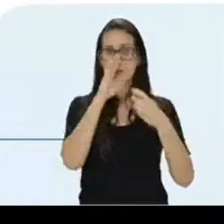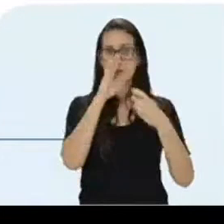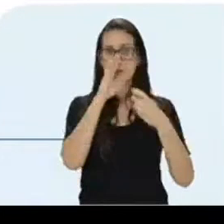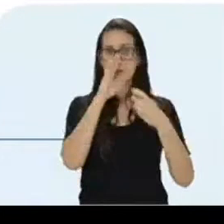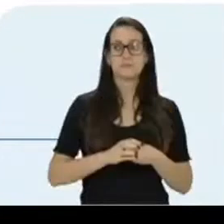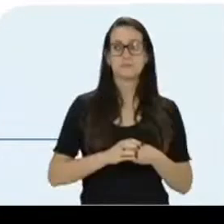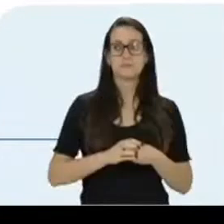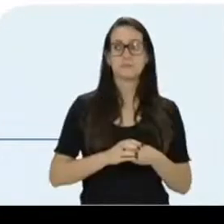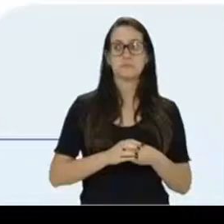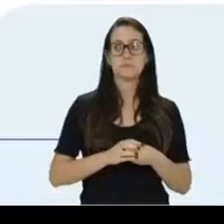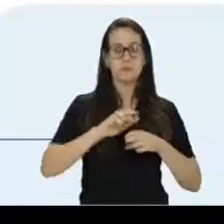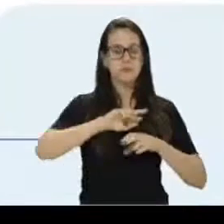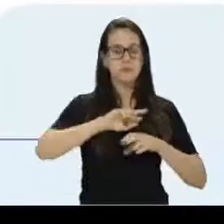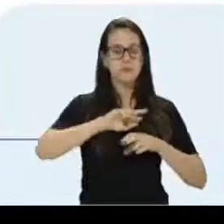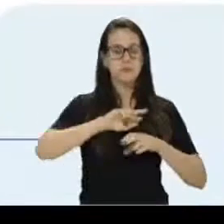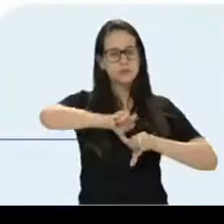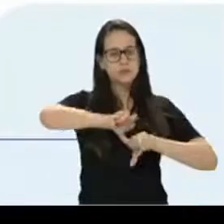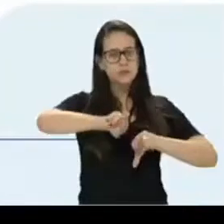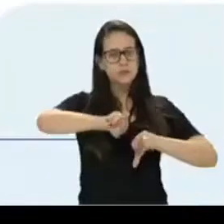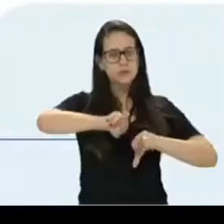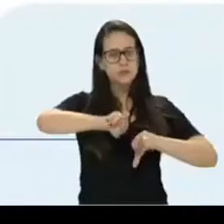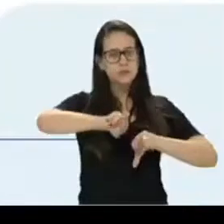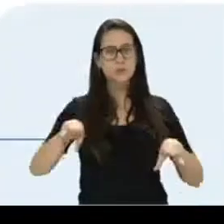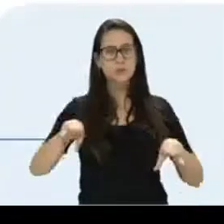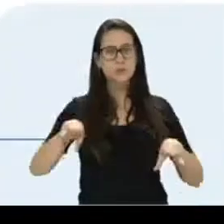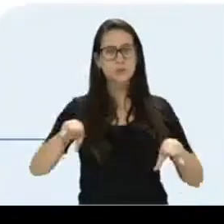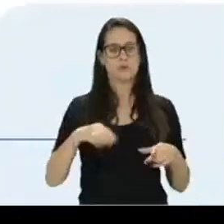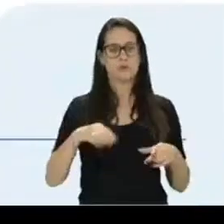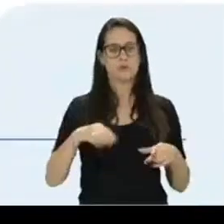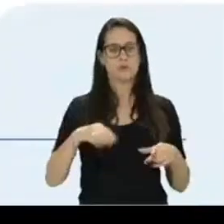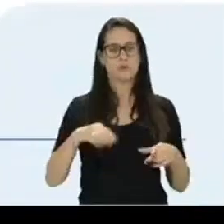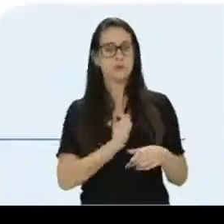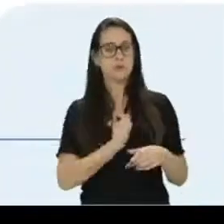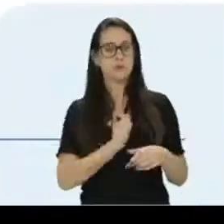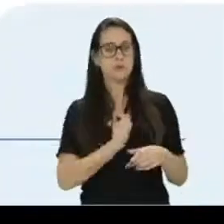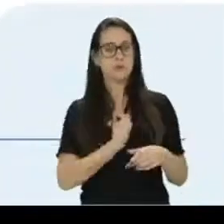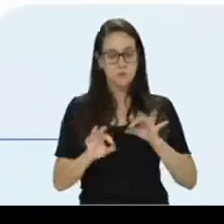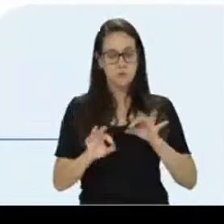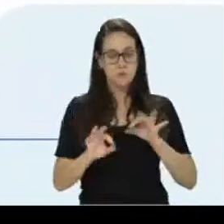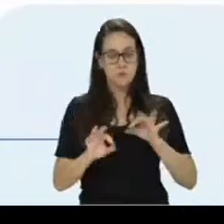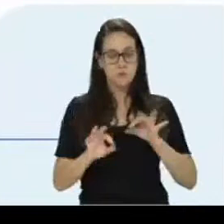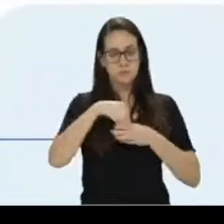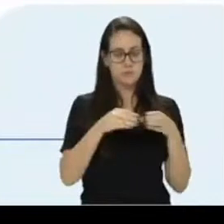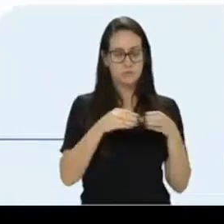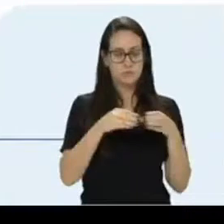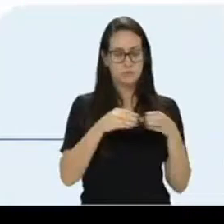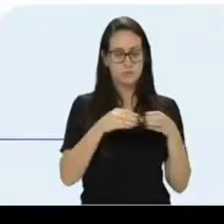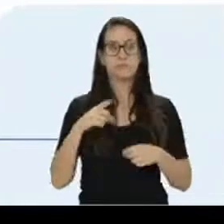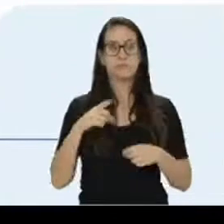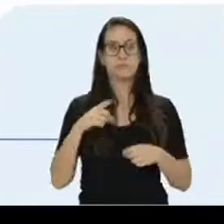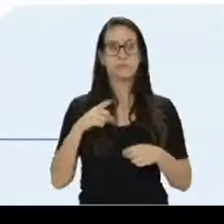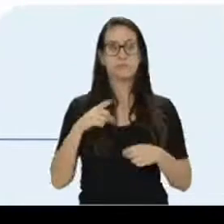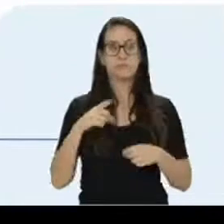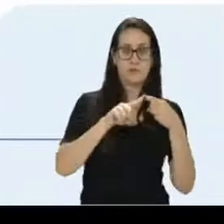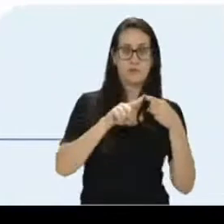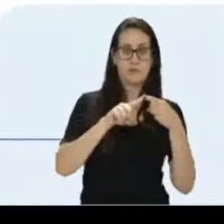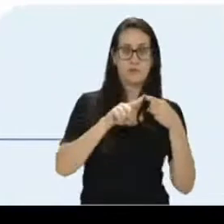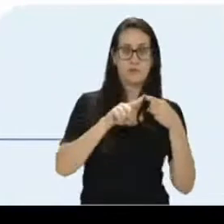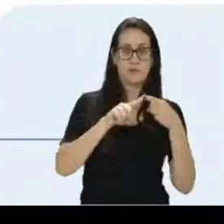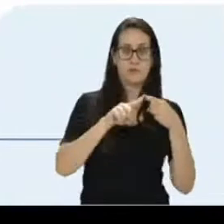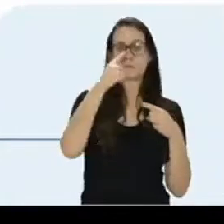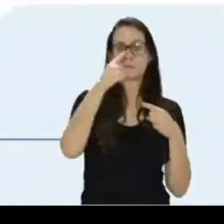nós temos toda a diversidade de seres organizados dentro desses domínios. Então, nós temos o domínio